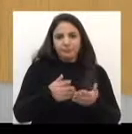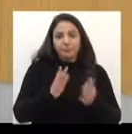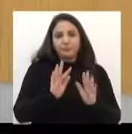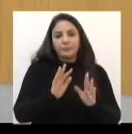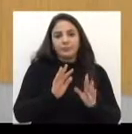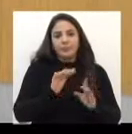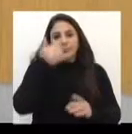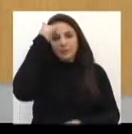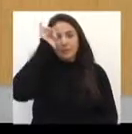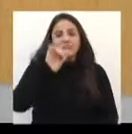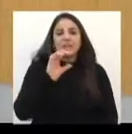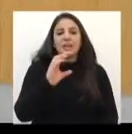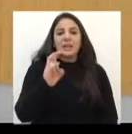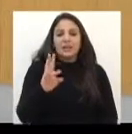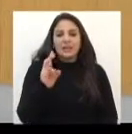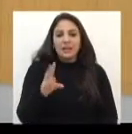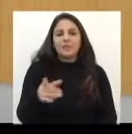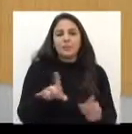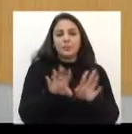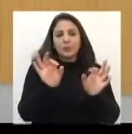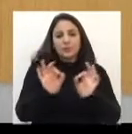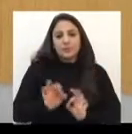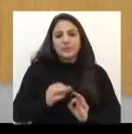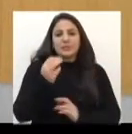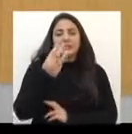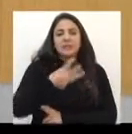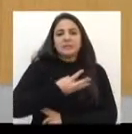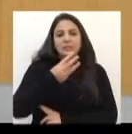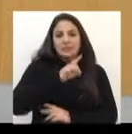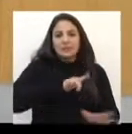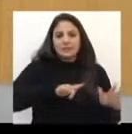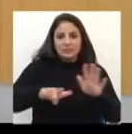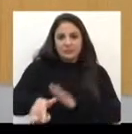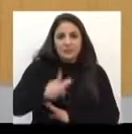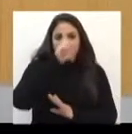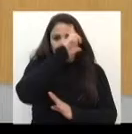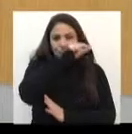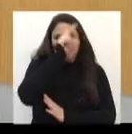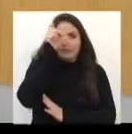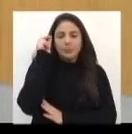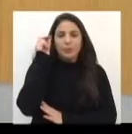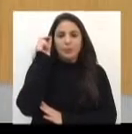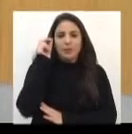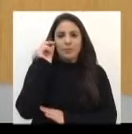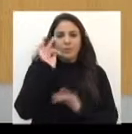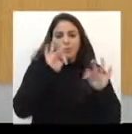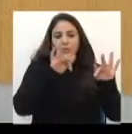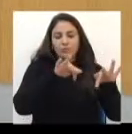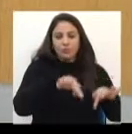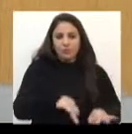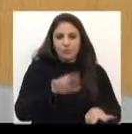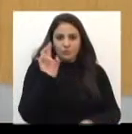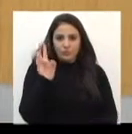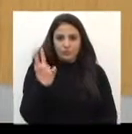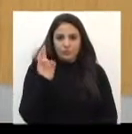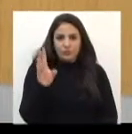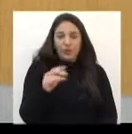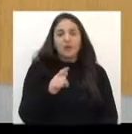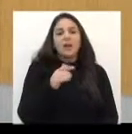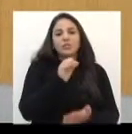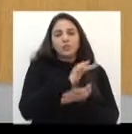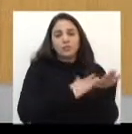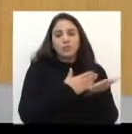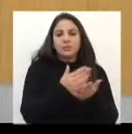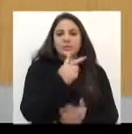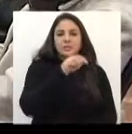preparando a programação da terceira semana municipal antidrogas. A atividade vai acontecer de 19 a